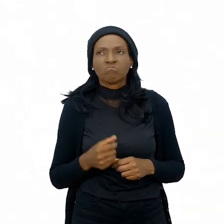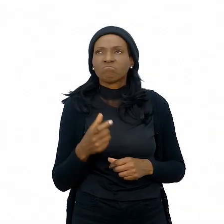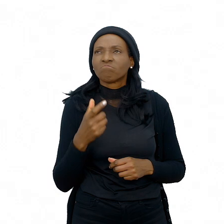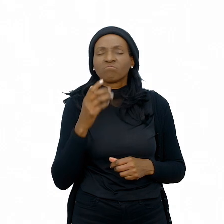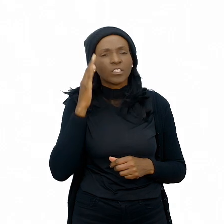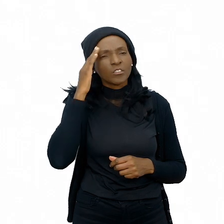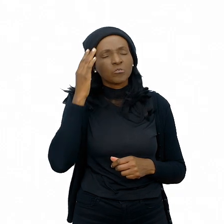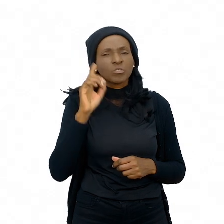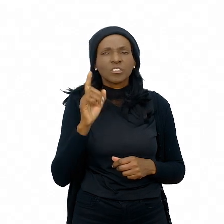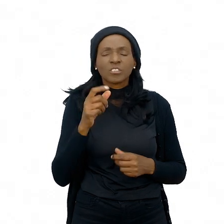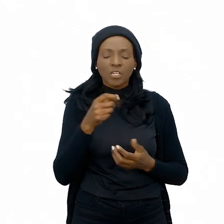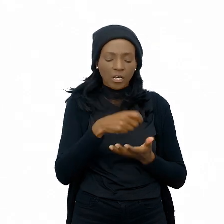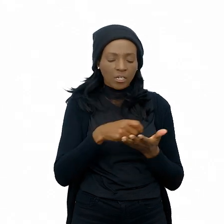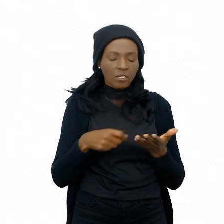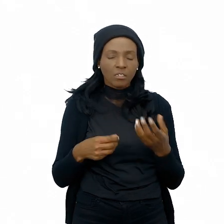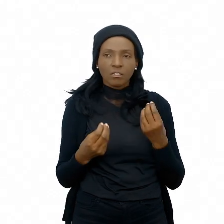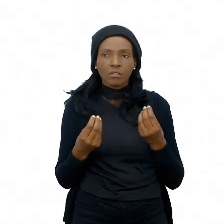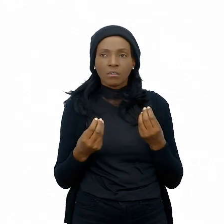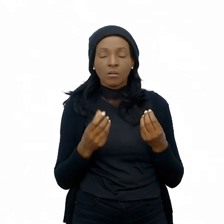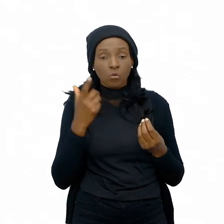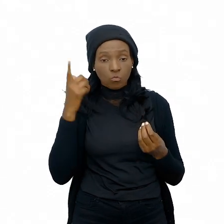escrita. Outro